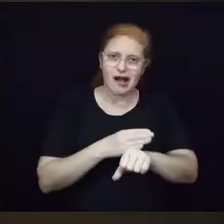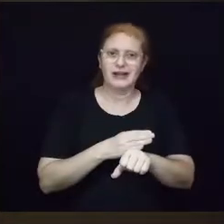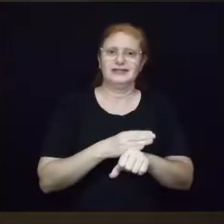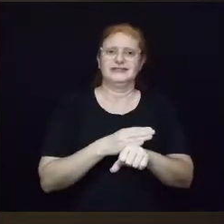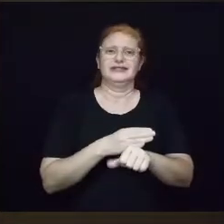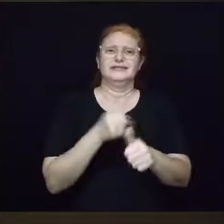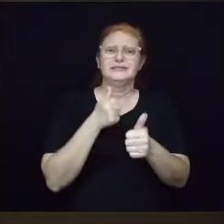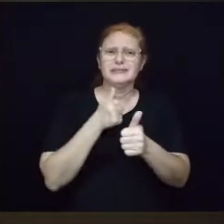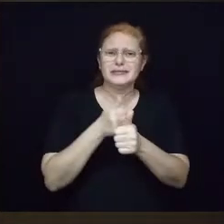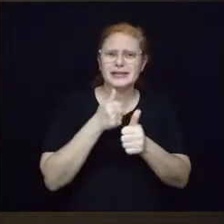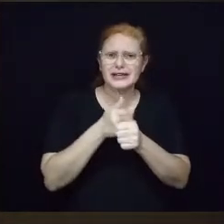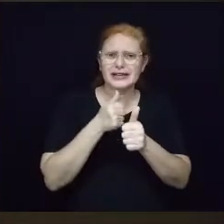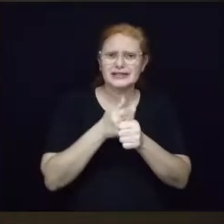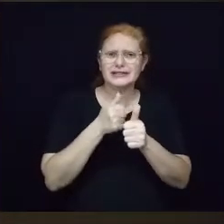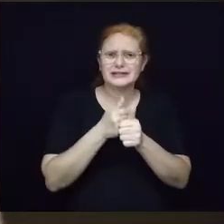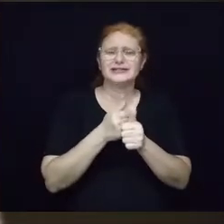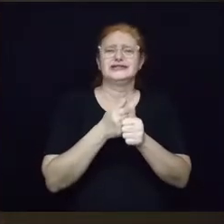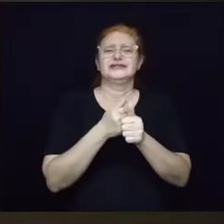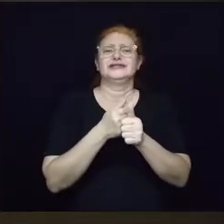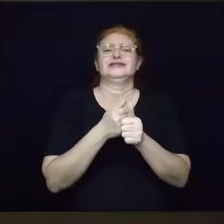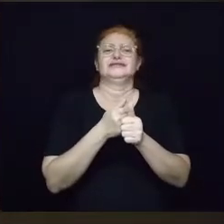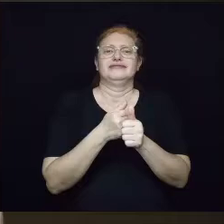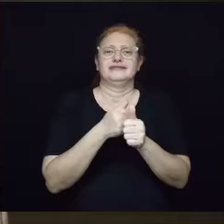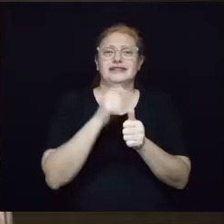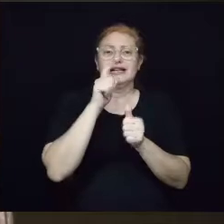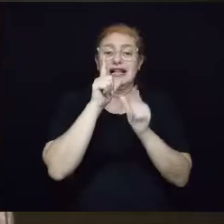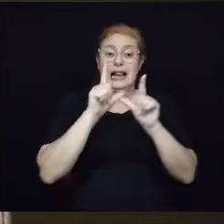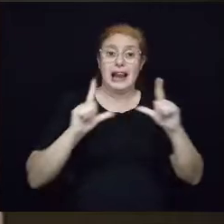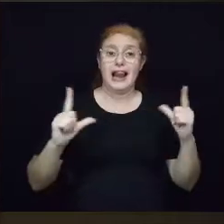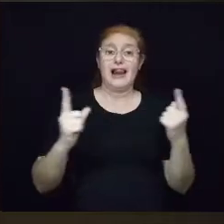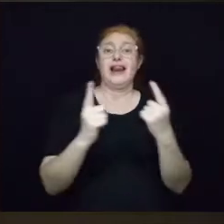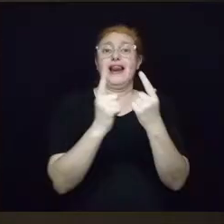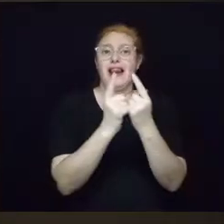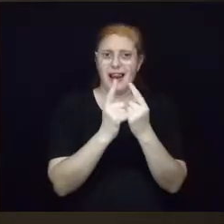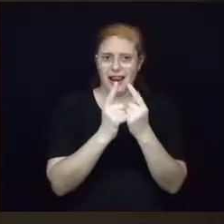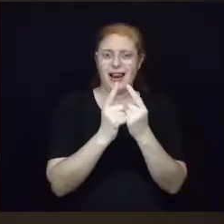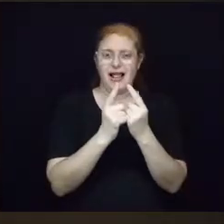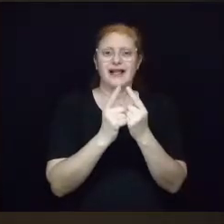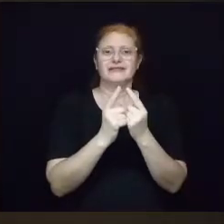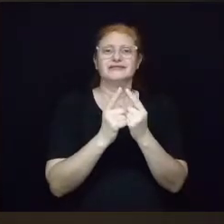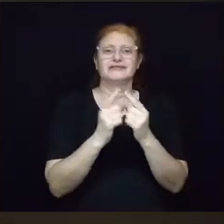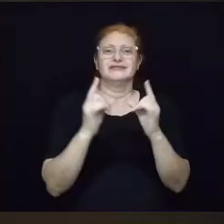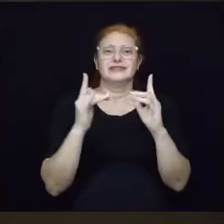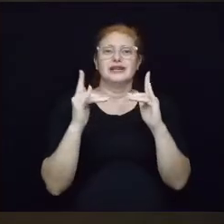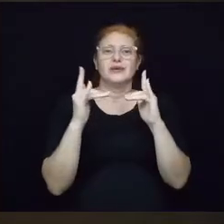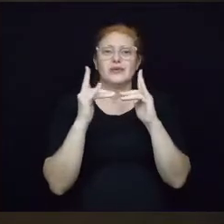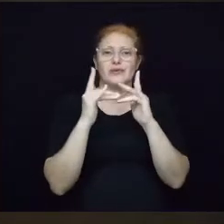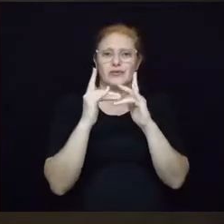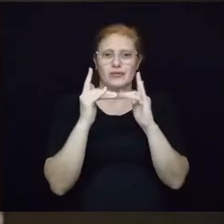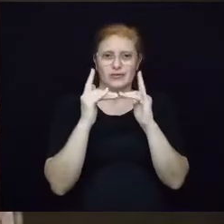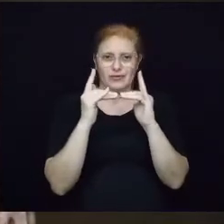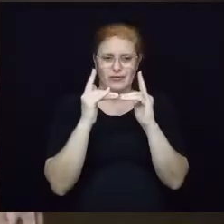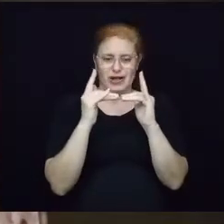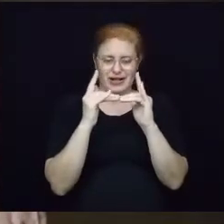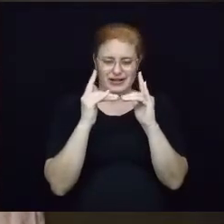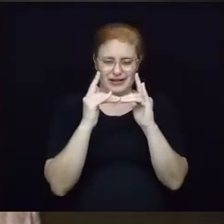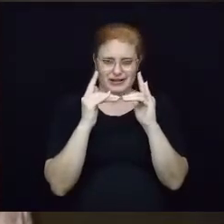Guaíba. É uma obra que foi encomendada para a 5ª Bienal de Artes Visuais do Mercosul,